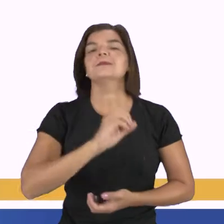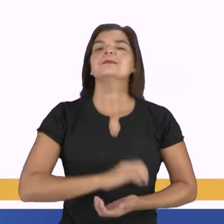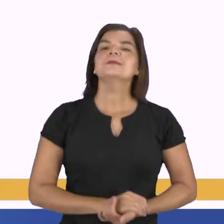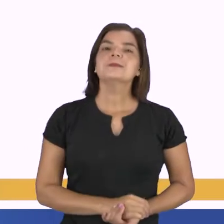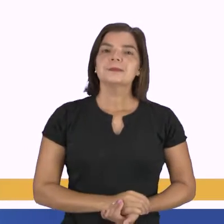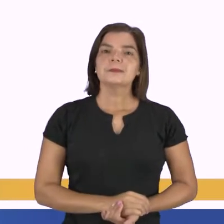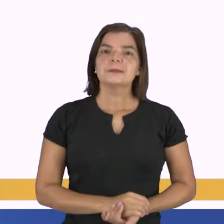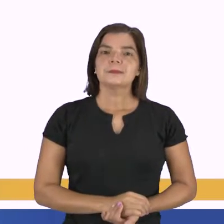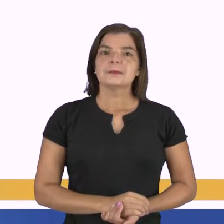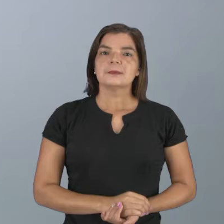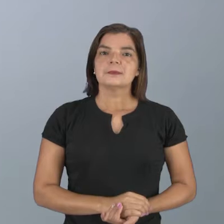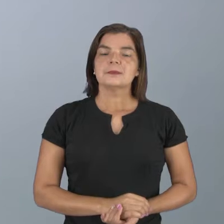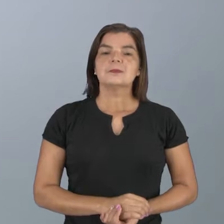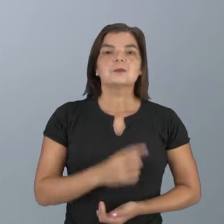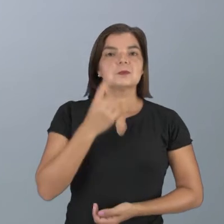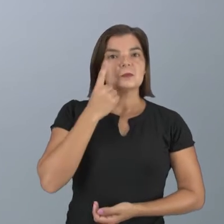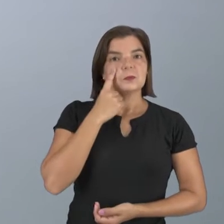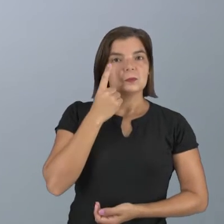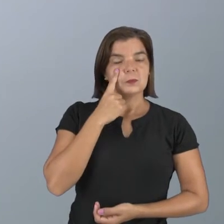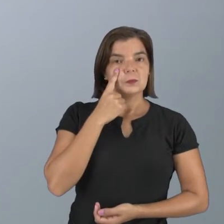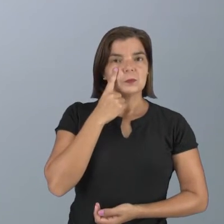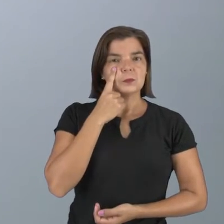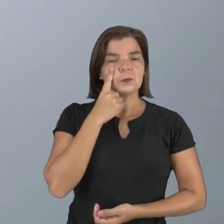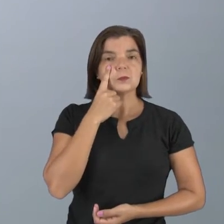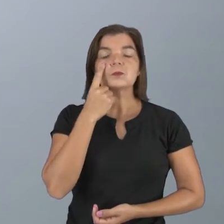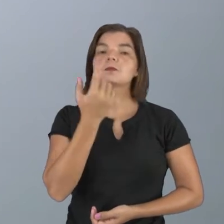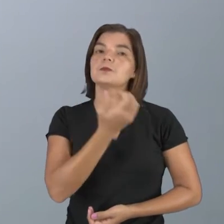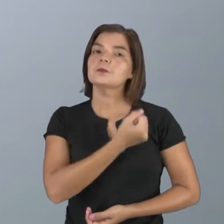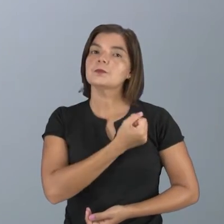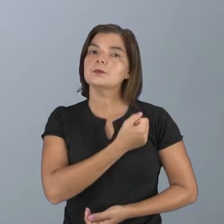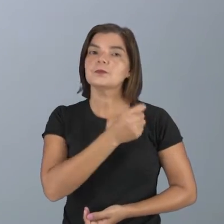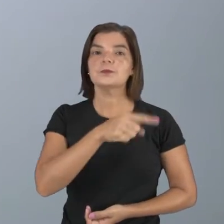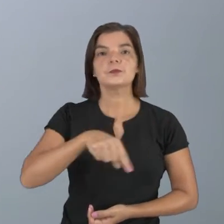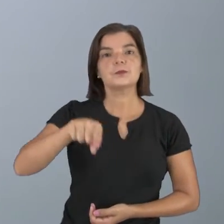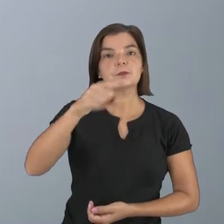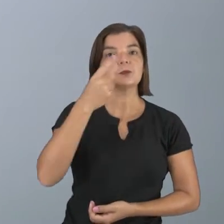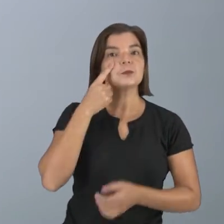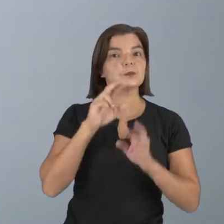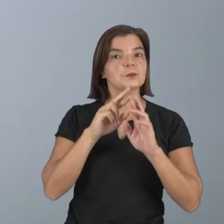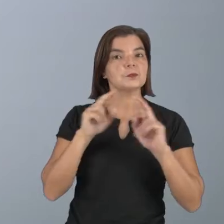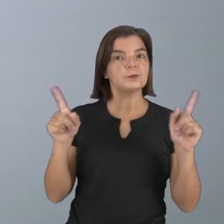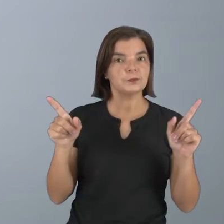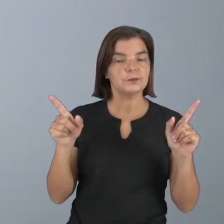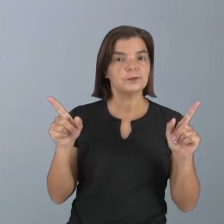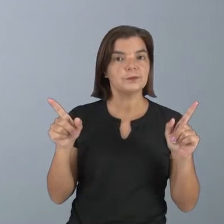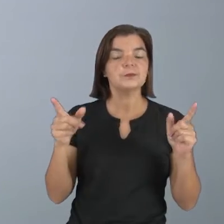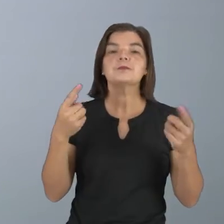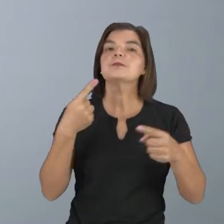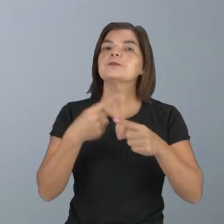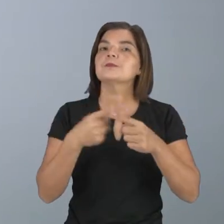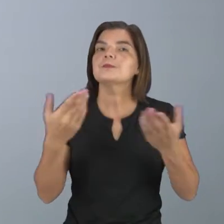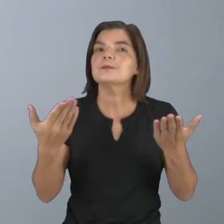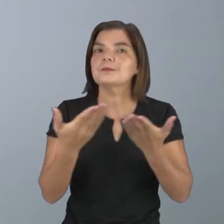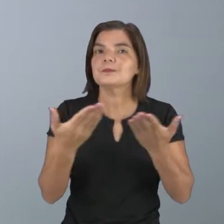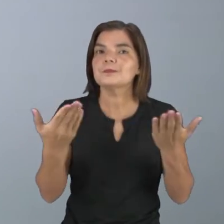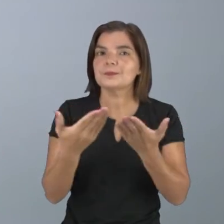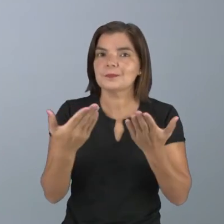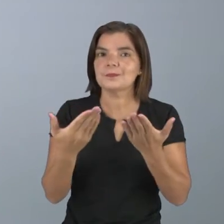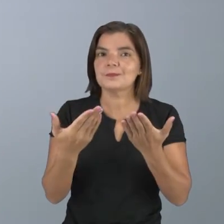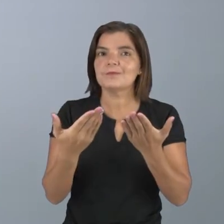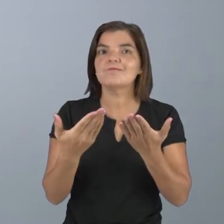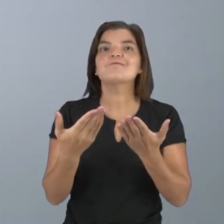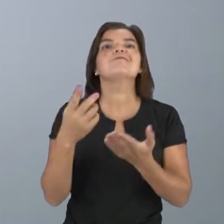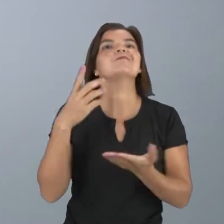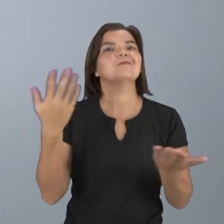décimo. Pessoal, eu coloquei esses números só para vocês verem a diferença entre eles, tá? Porque agora nós vamos para um negócio